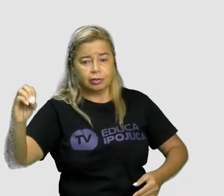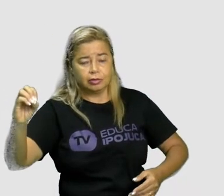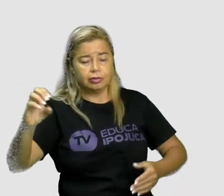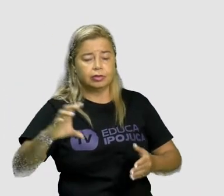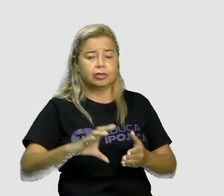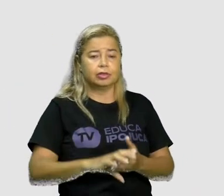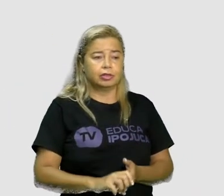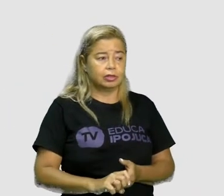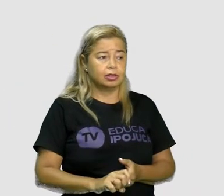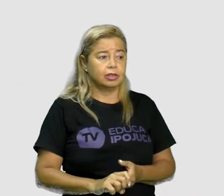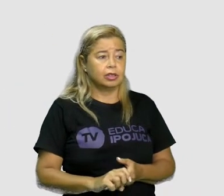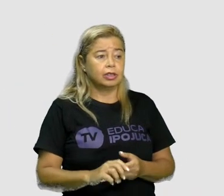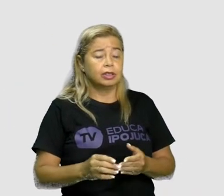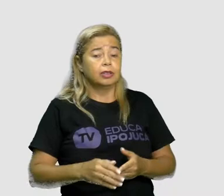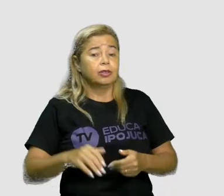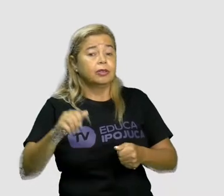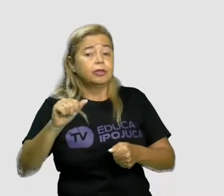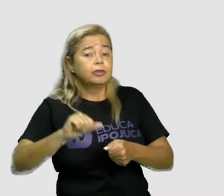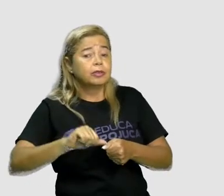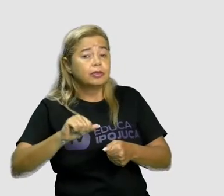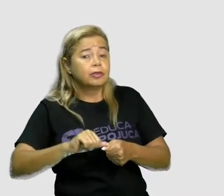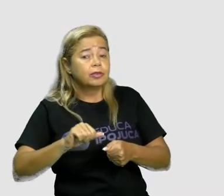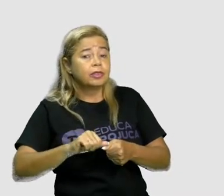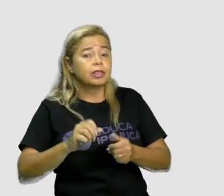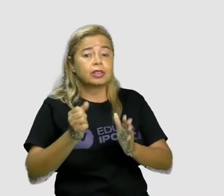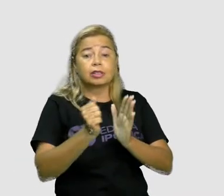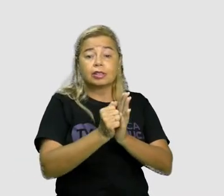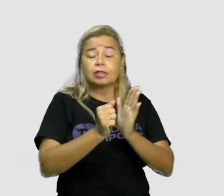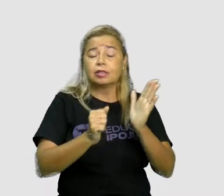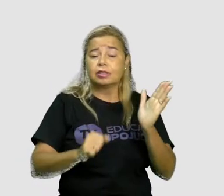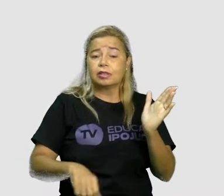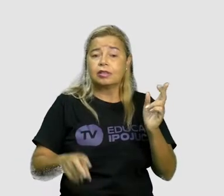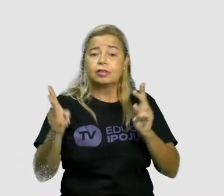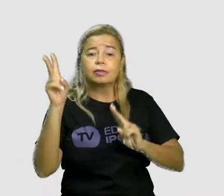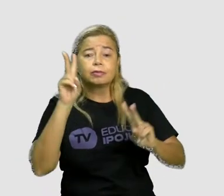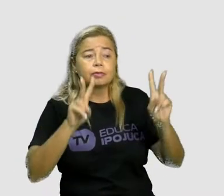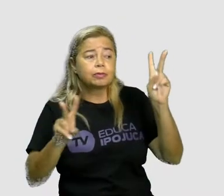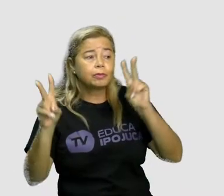fazer as atividades lendo